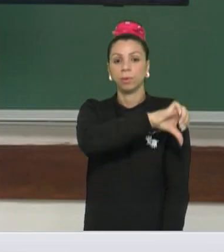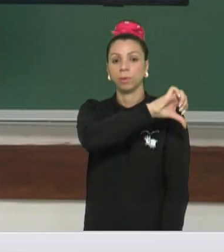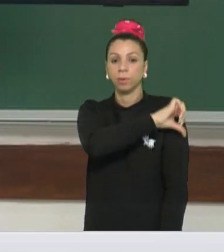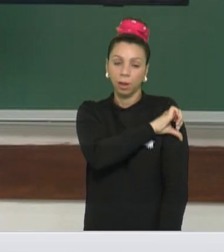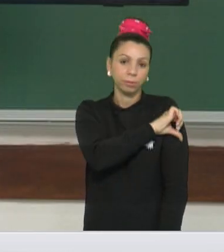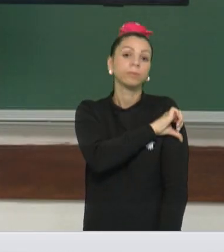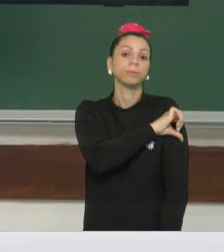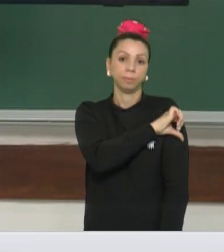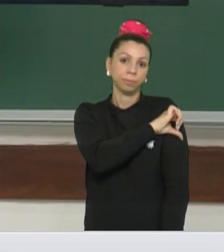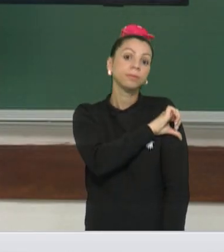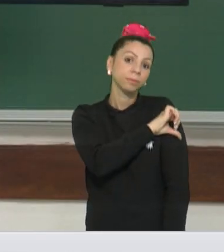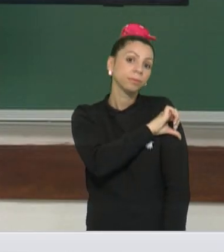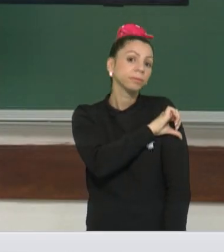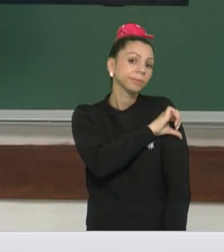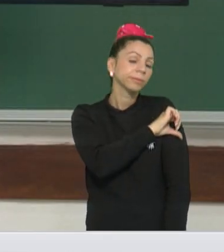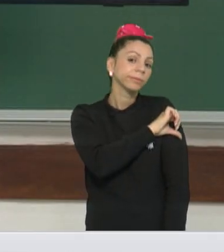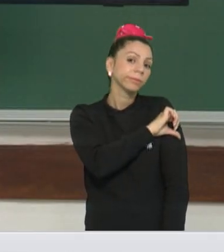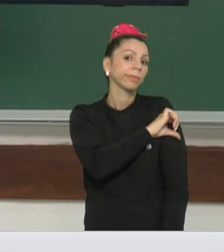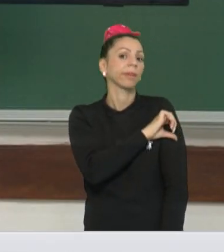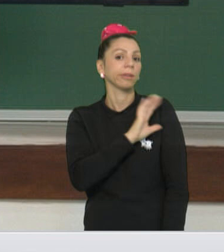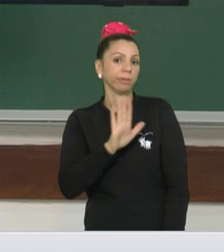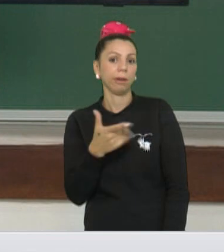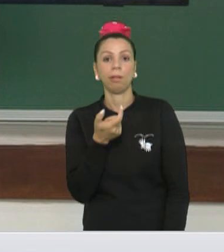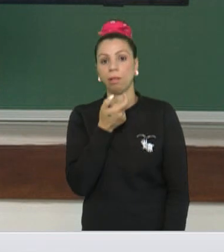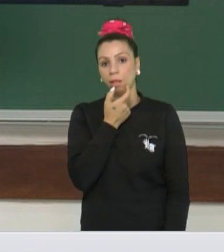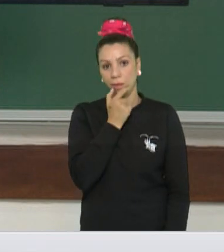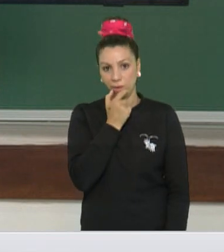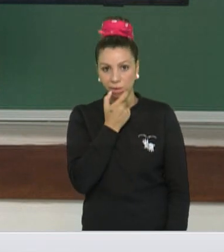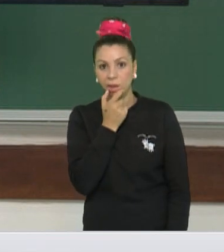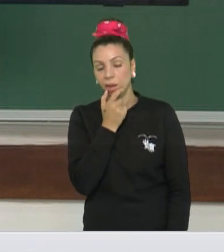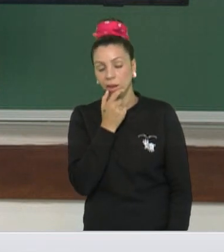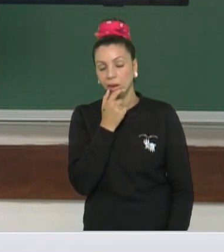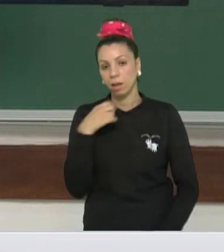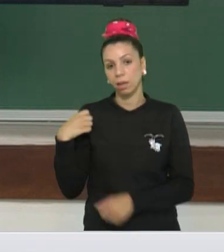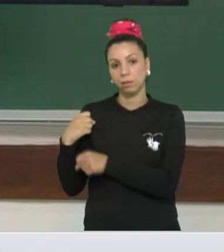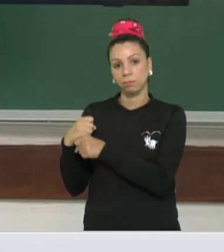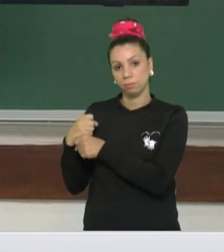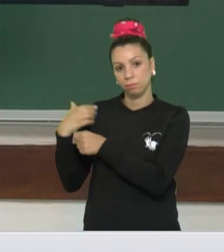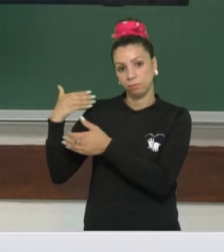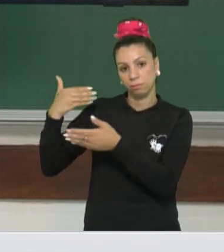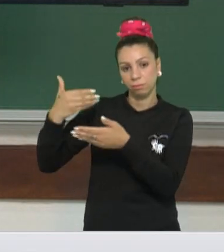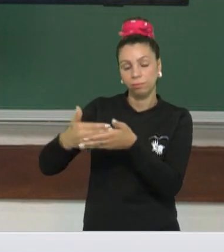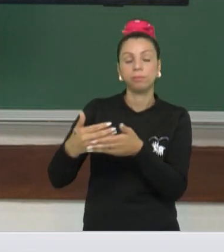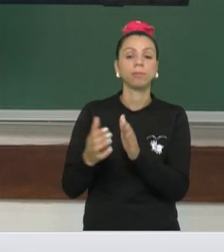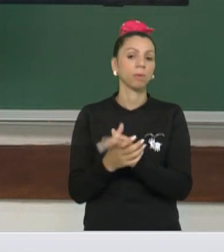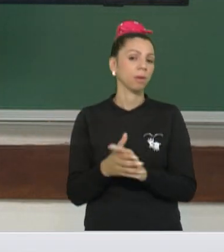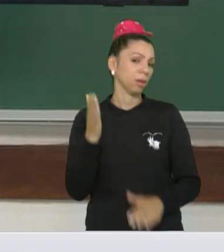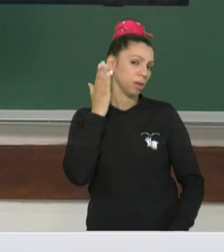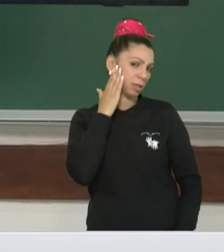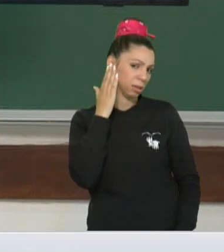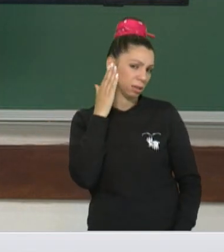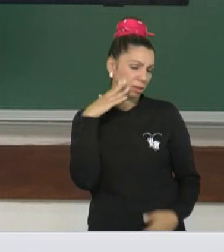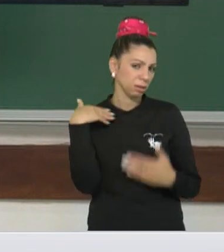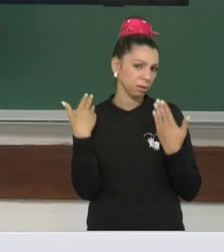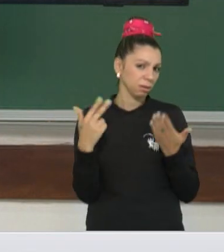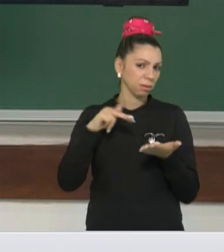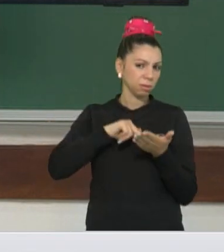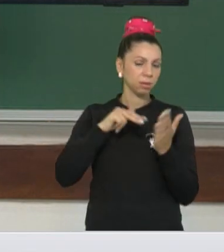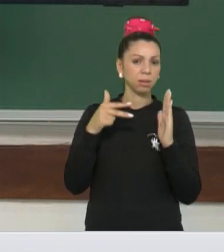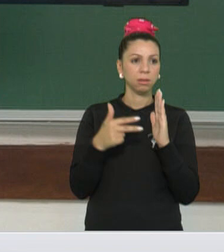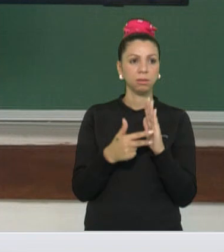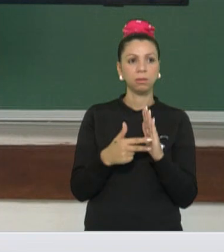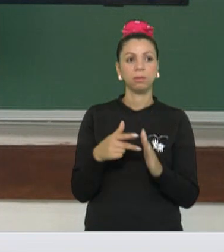ensino fundamental. Já teve inglês todos esses anos. Você sabe o que significa